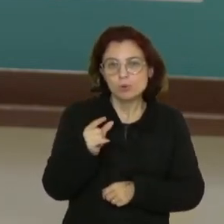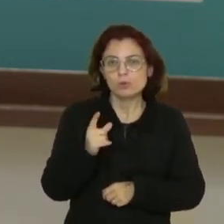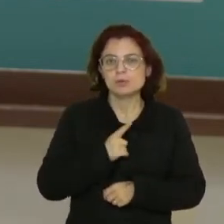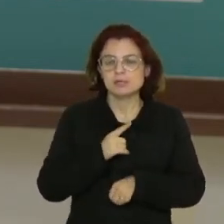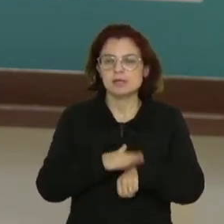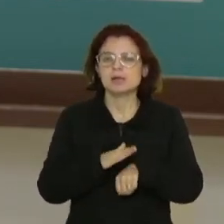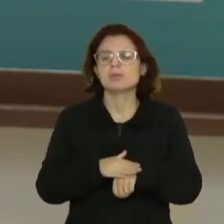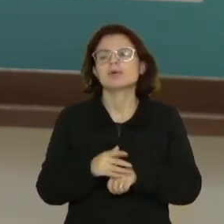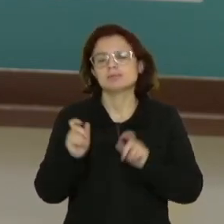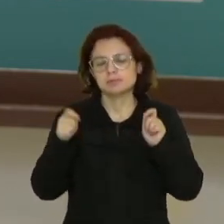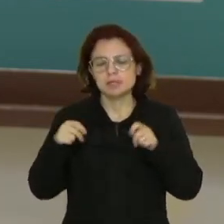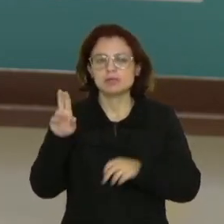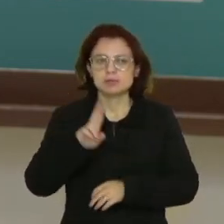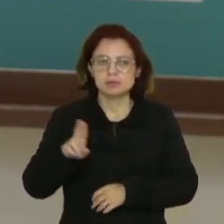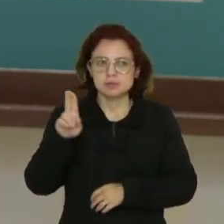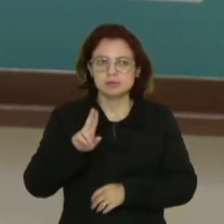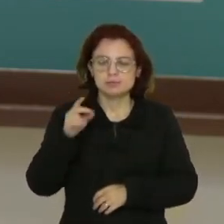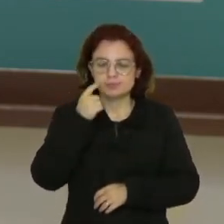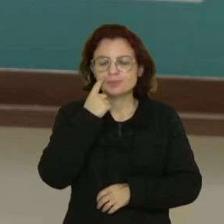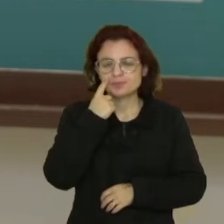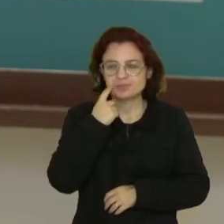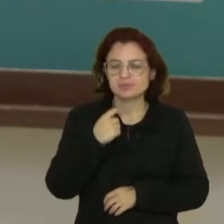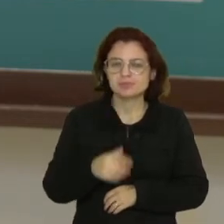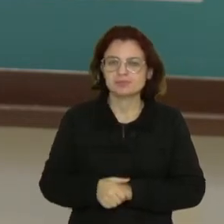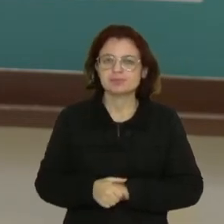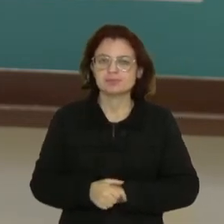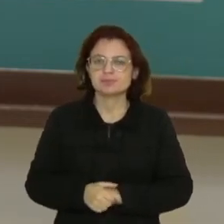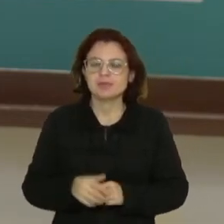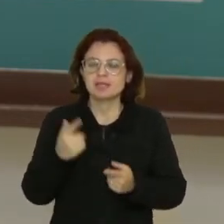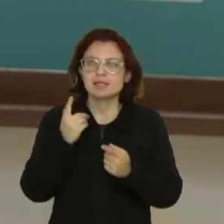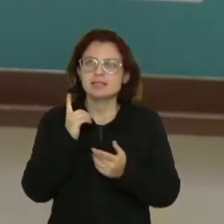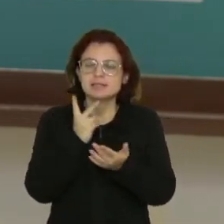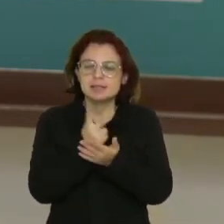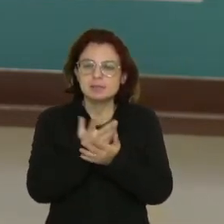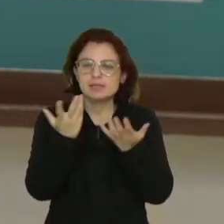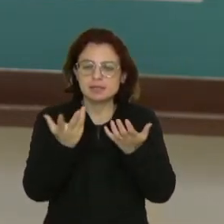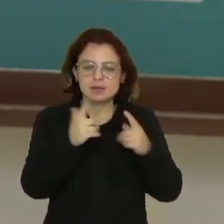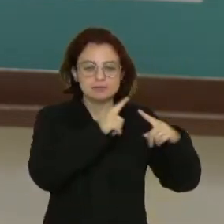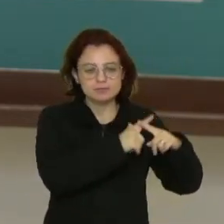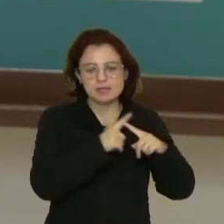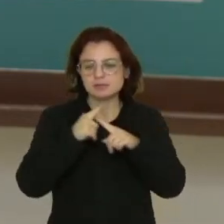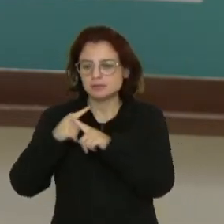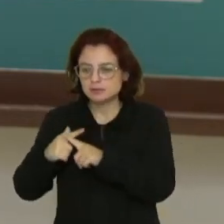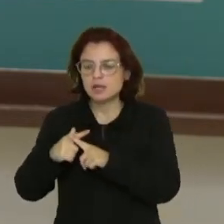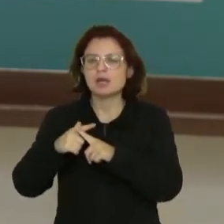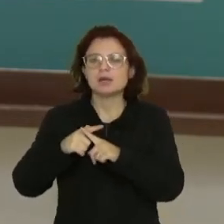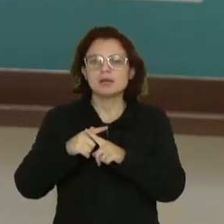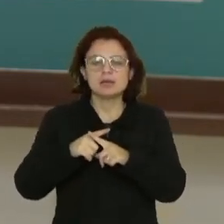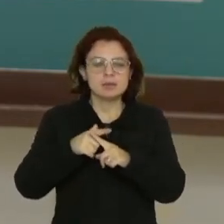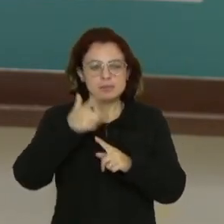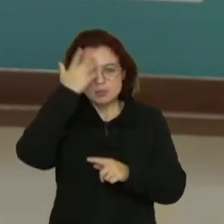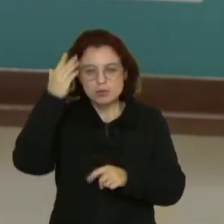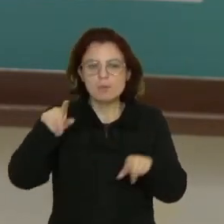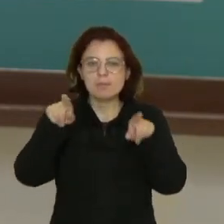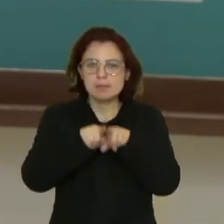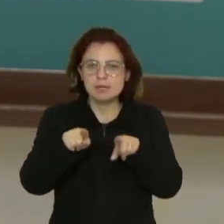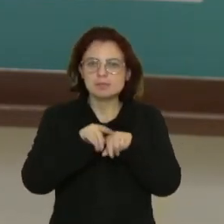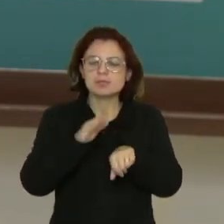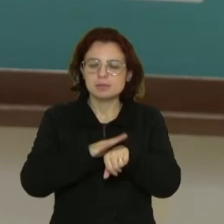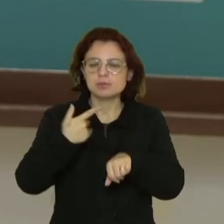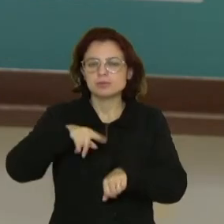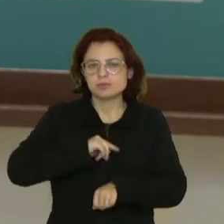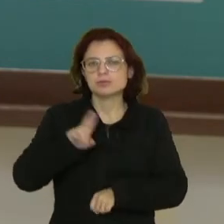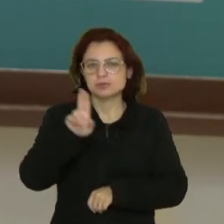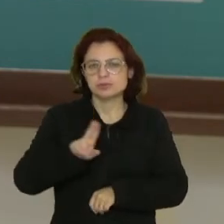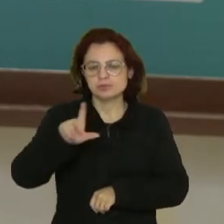determinar um tempo equivalente sempre para os dois competidores vão para as duas equipes podem ser utilizados EA que a gente tem